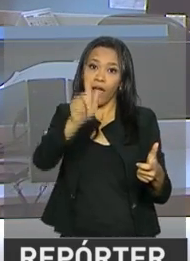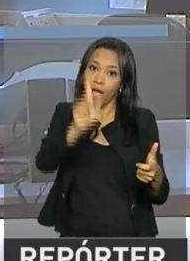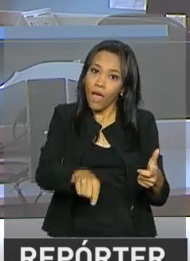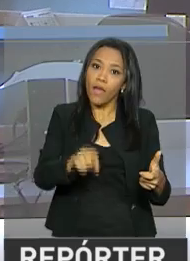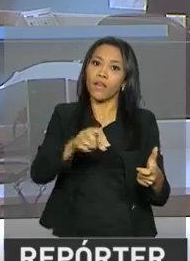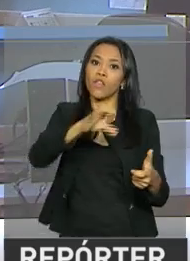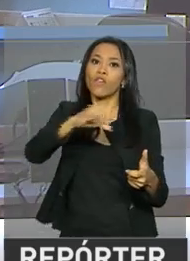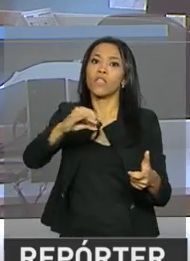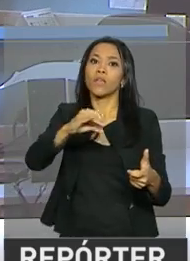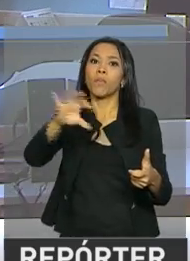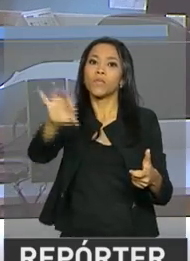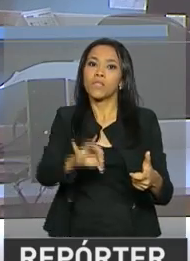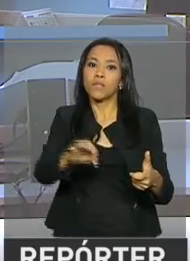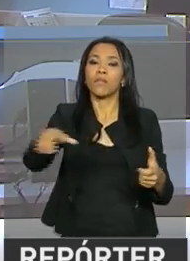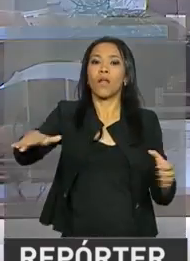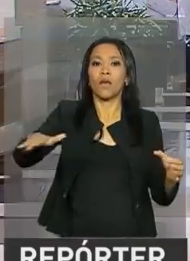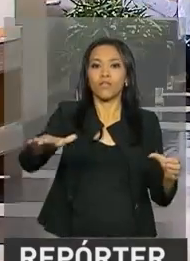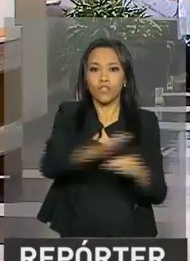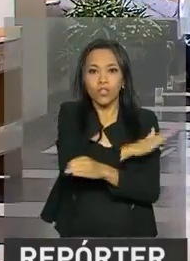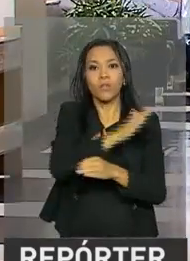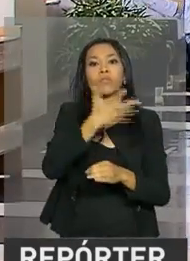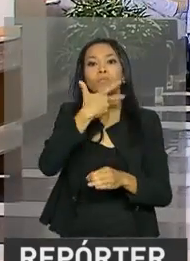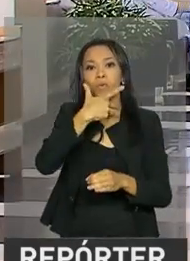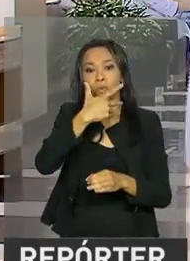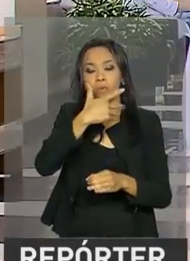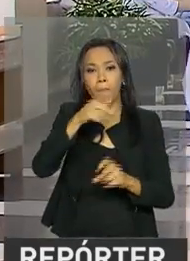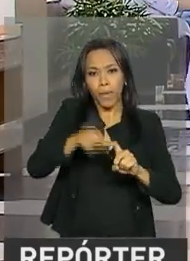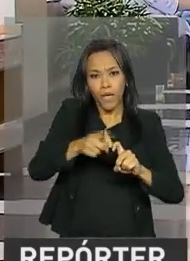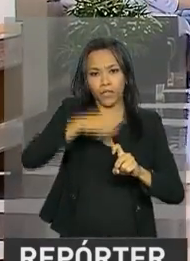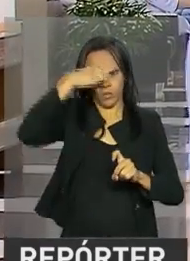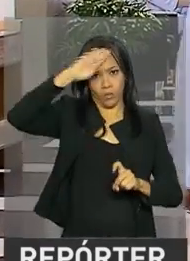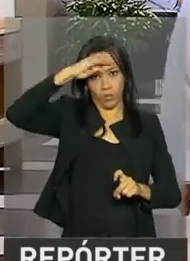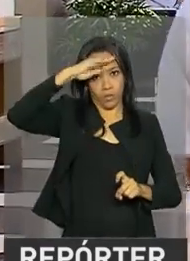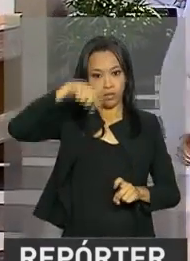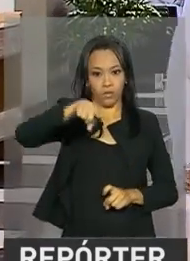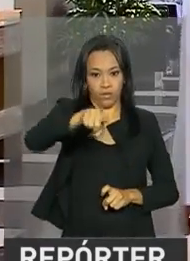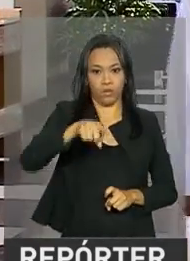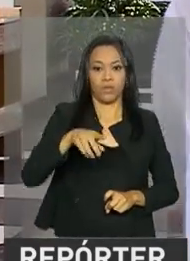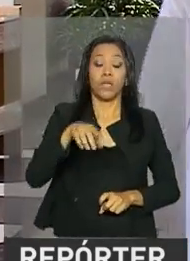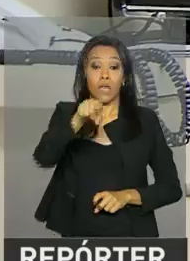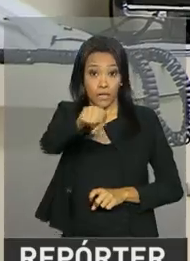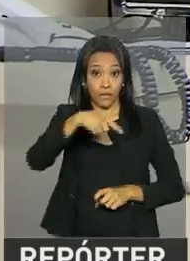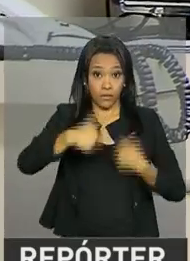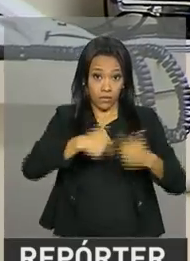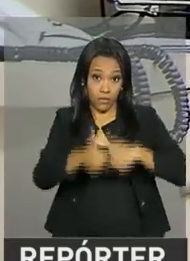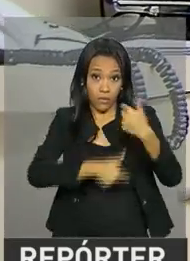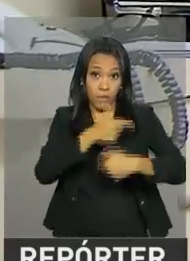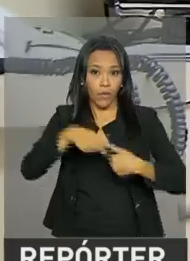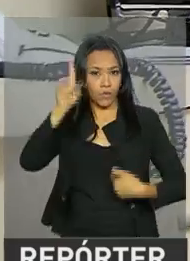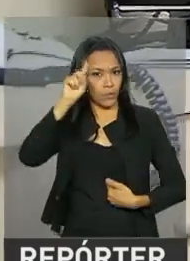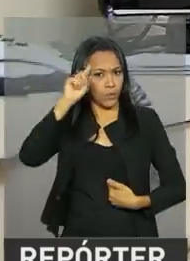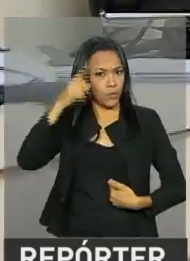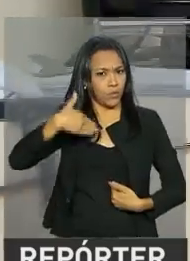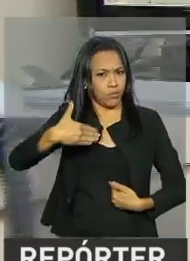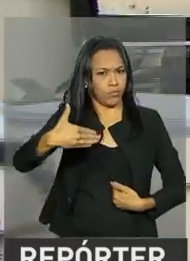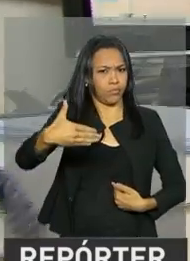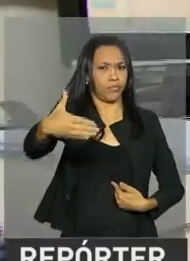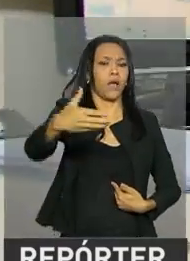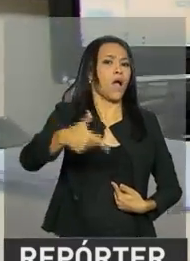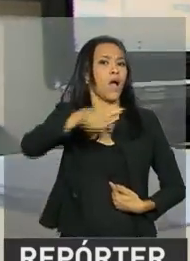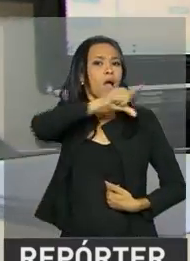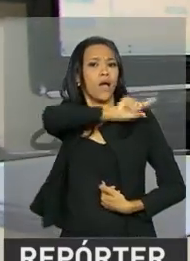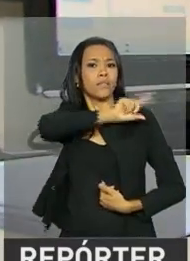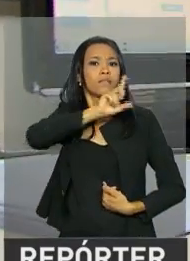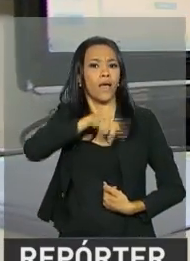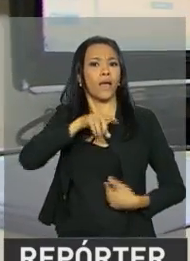ocupadas por cubanos pela primeira vez além da reposição de rotina foram oferecidas vagas que antes